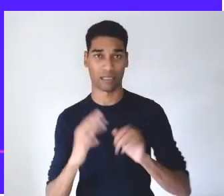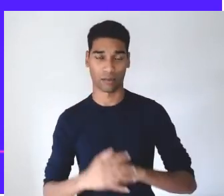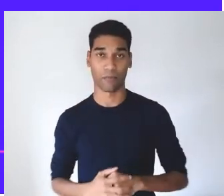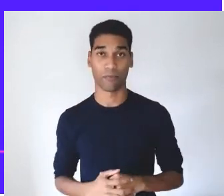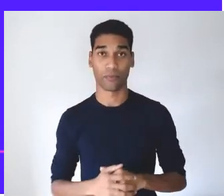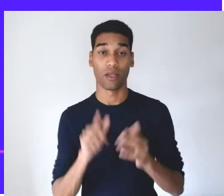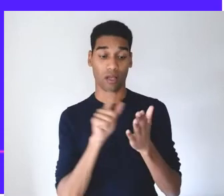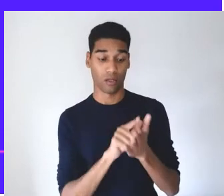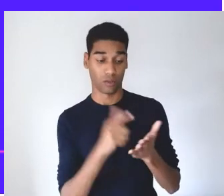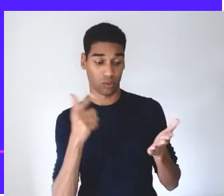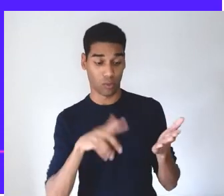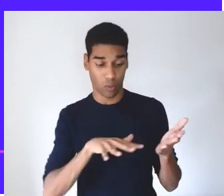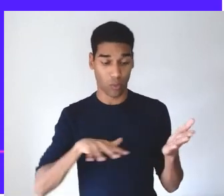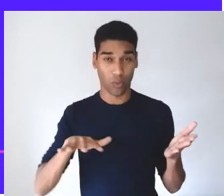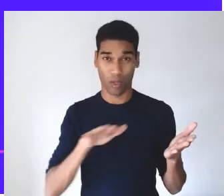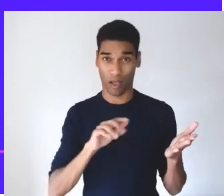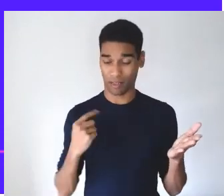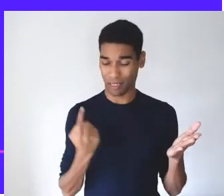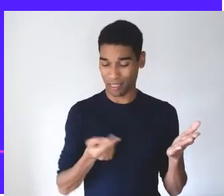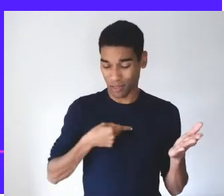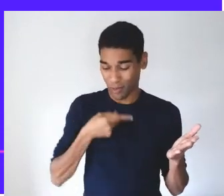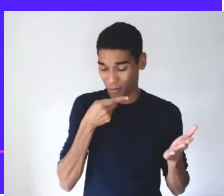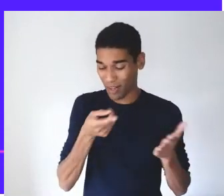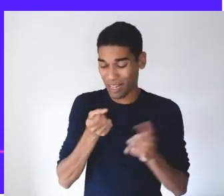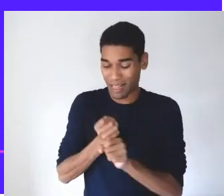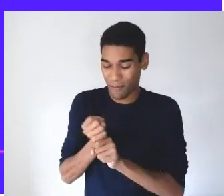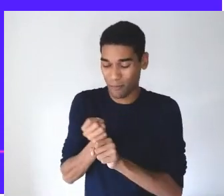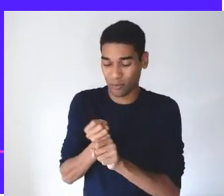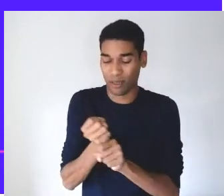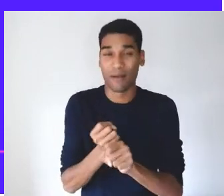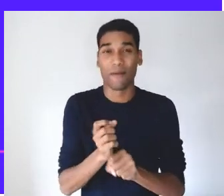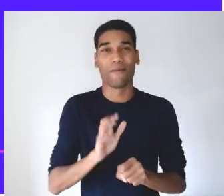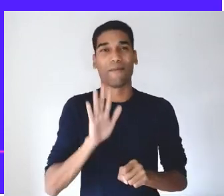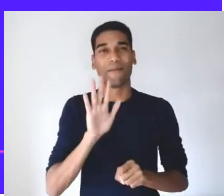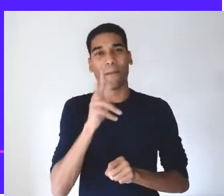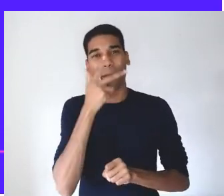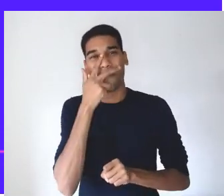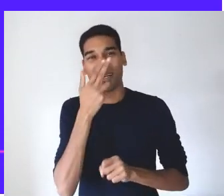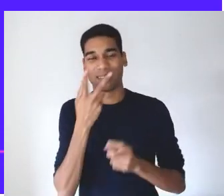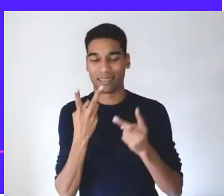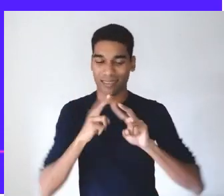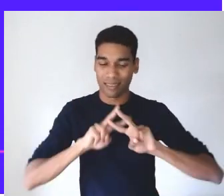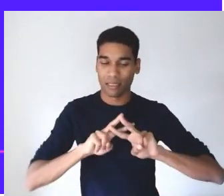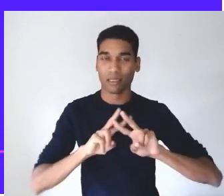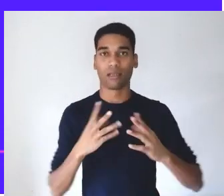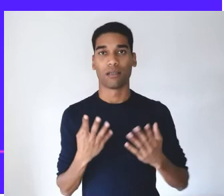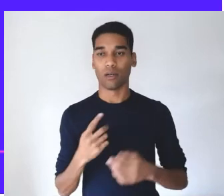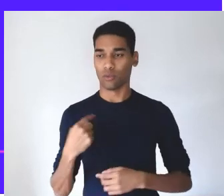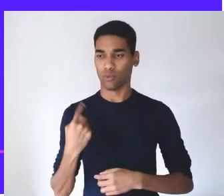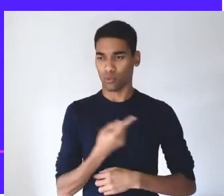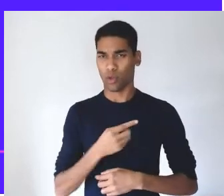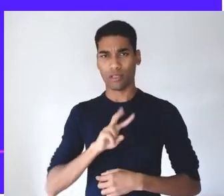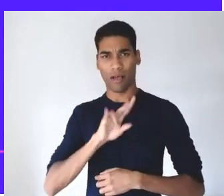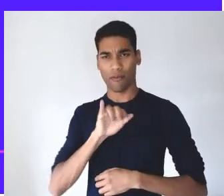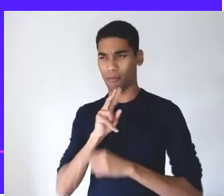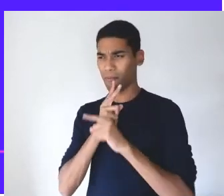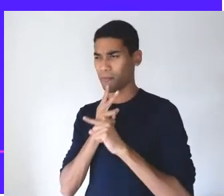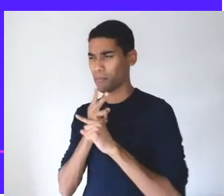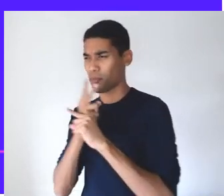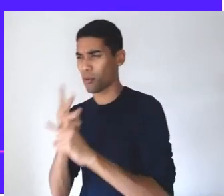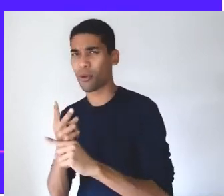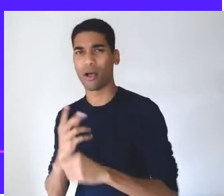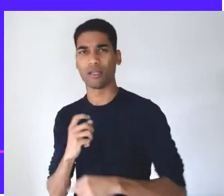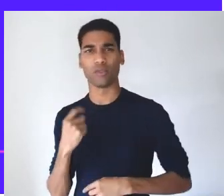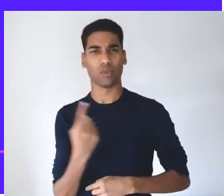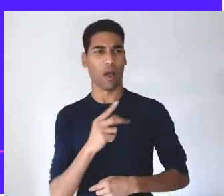anos, mas que ainda é muito consolidada, né, essa percepção de que, nossa, nós vamos atrás, nós vamos apurar, né,